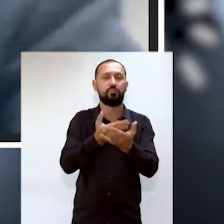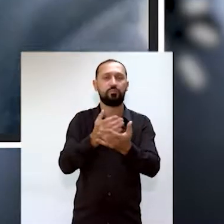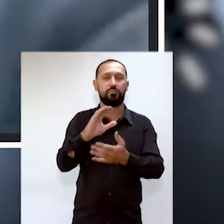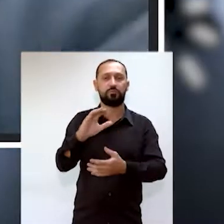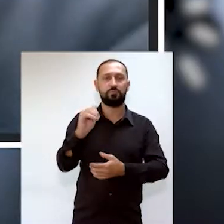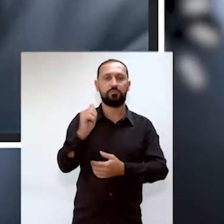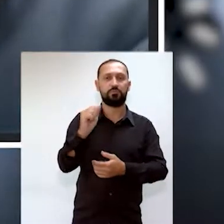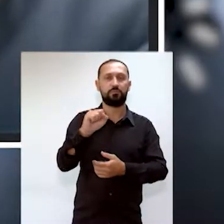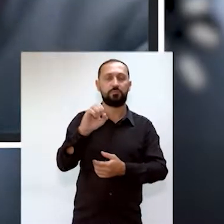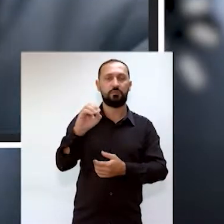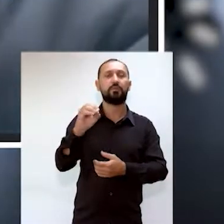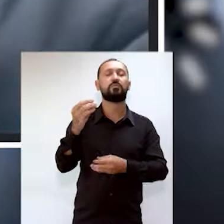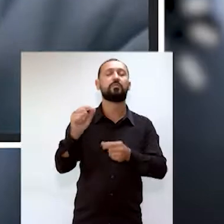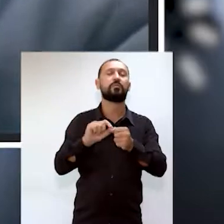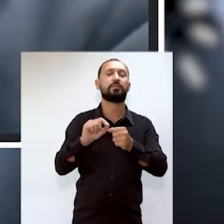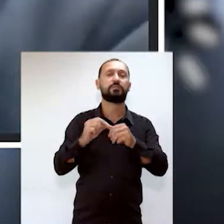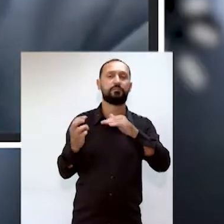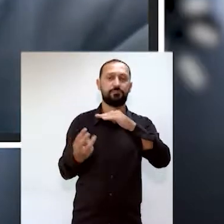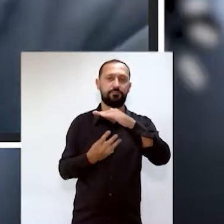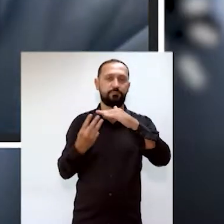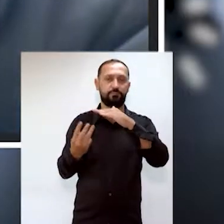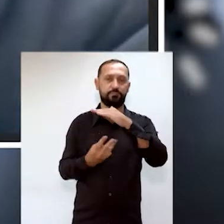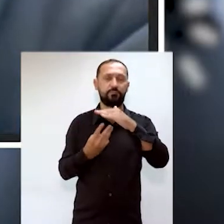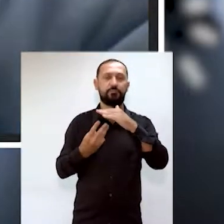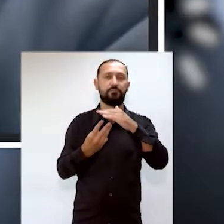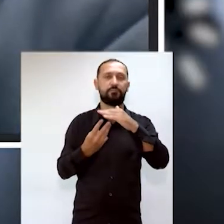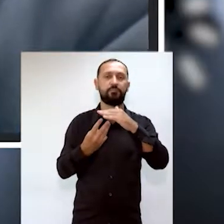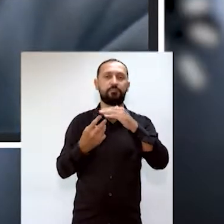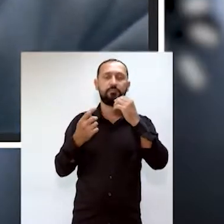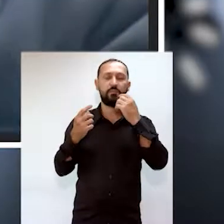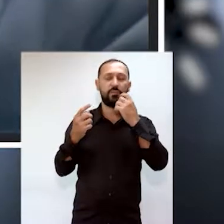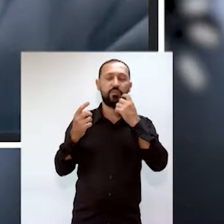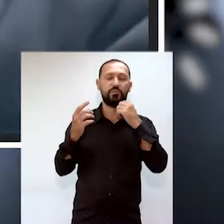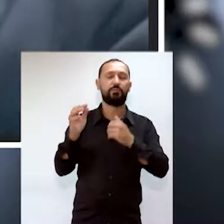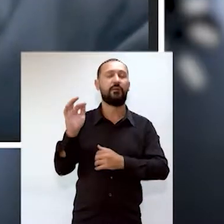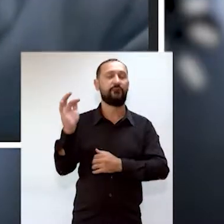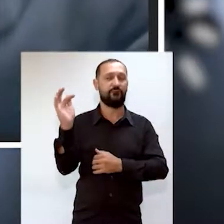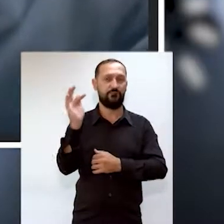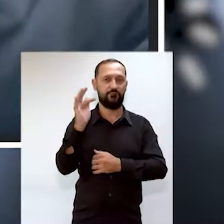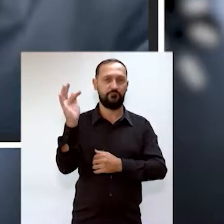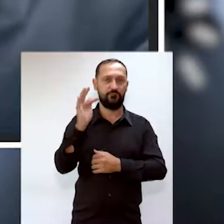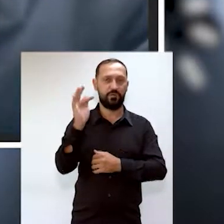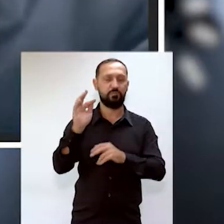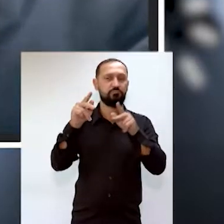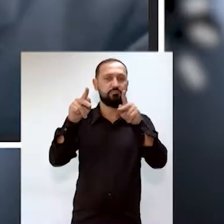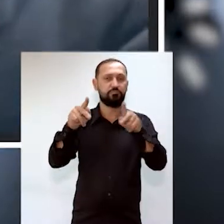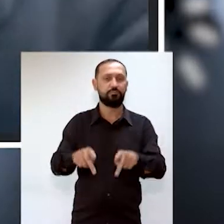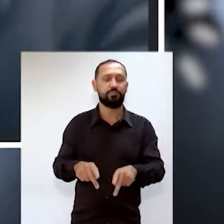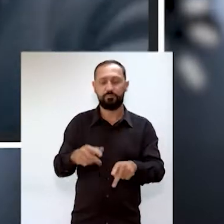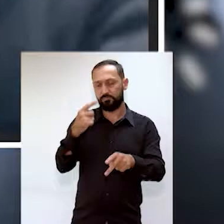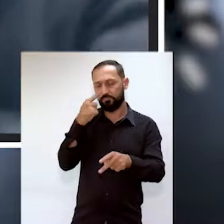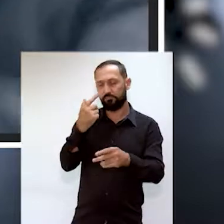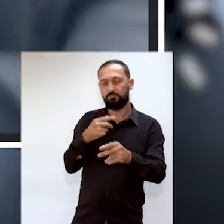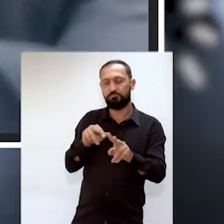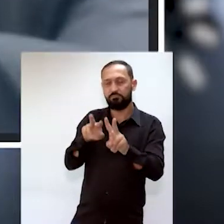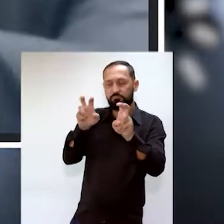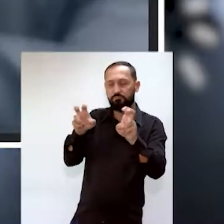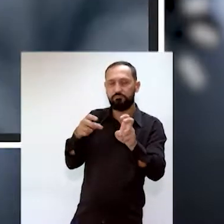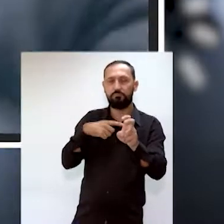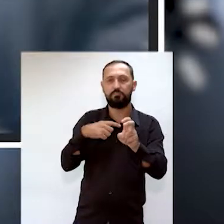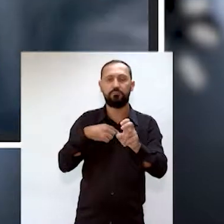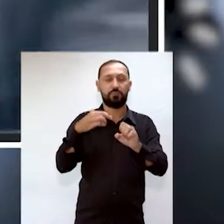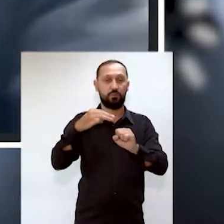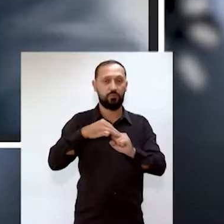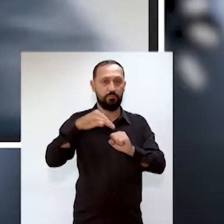de caso da terceirização na universidade pública, né? E aí eu, como estudei